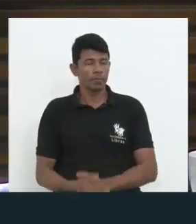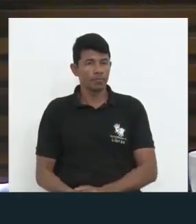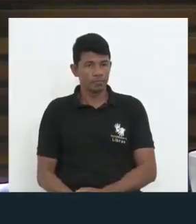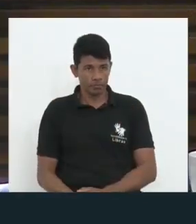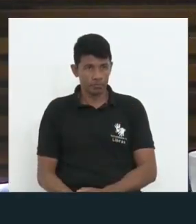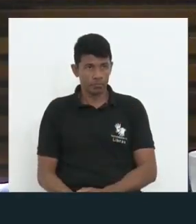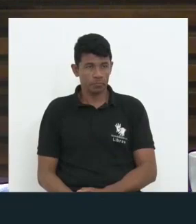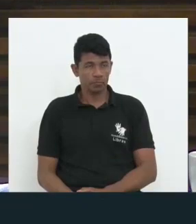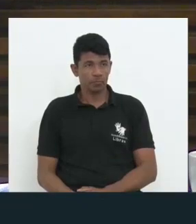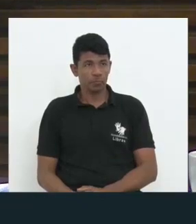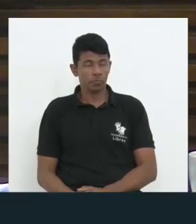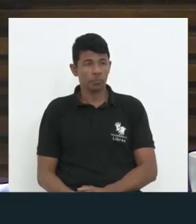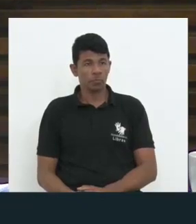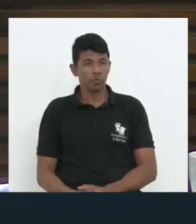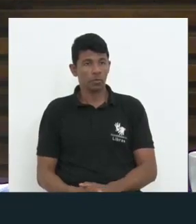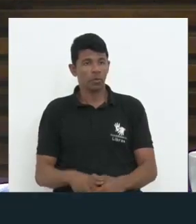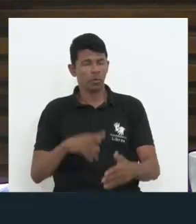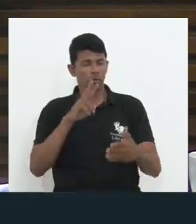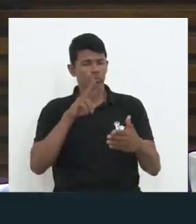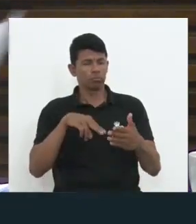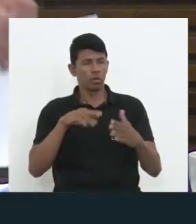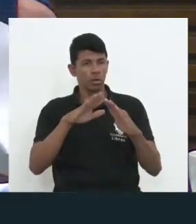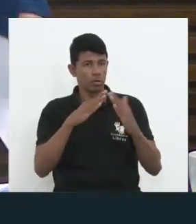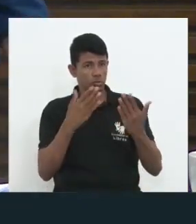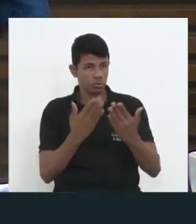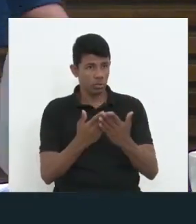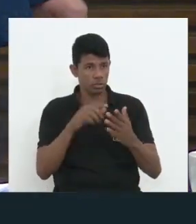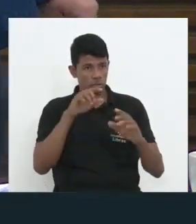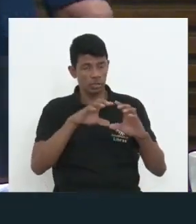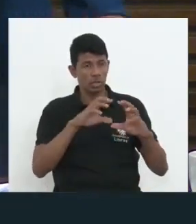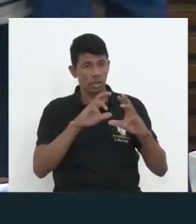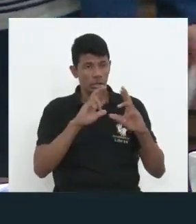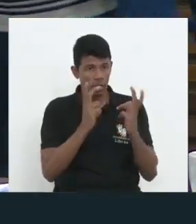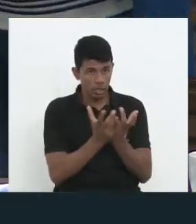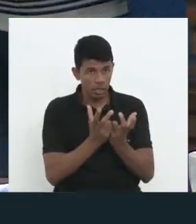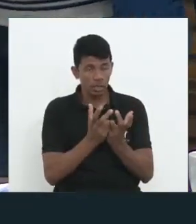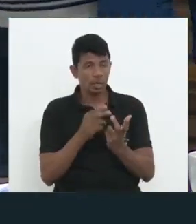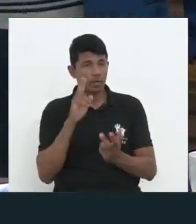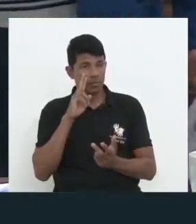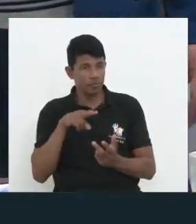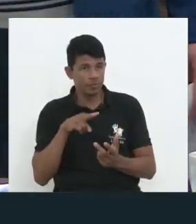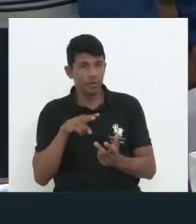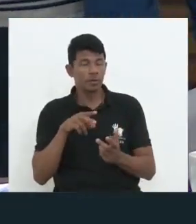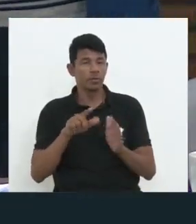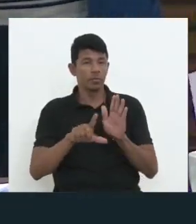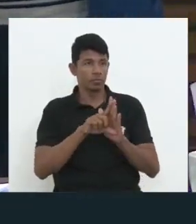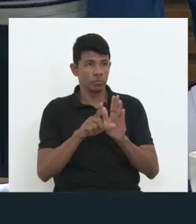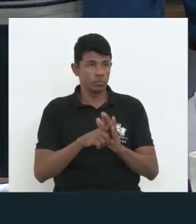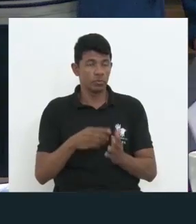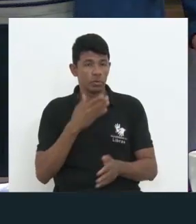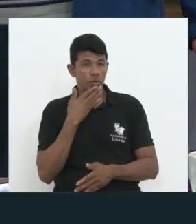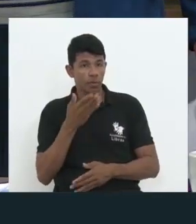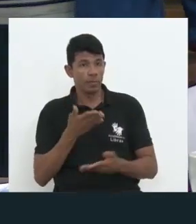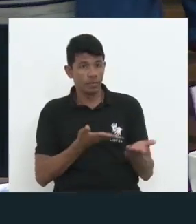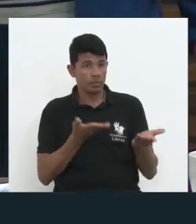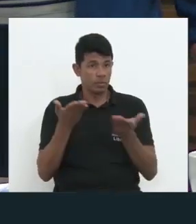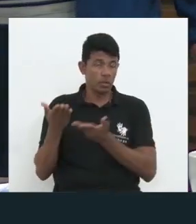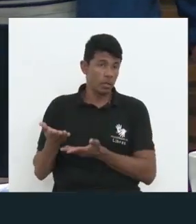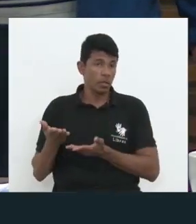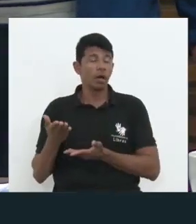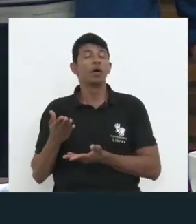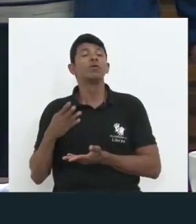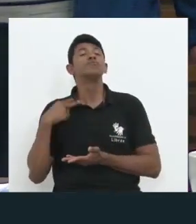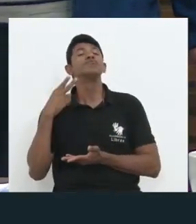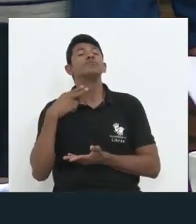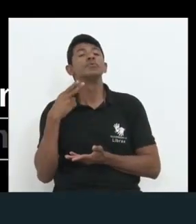presente projeto é objeto de deliberação. Solicito aos senhores vereadores que utilizem os terminais para o